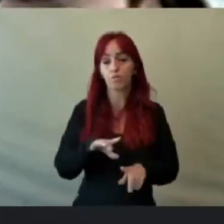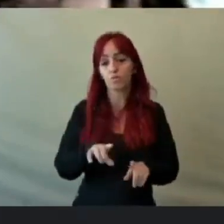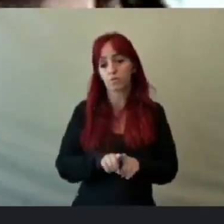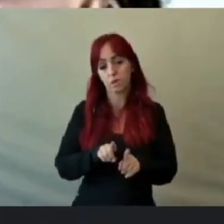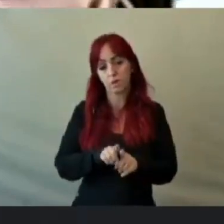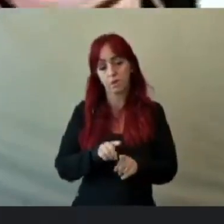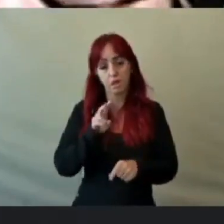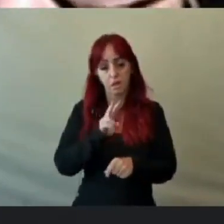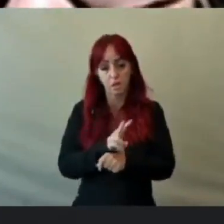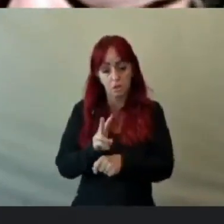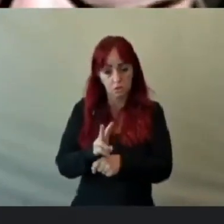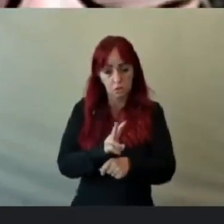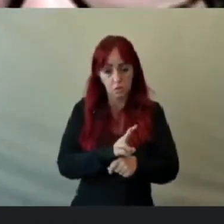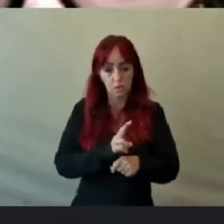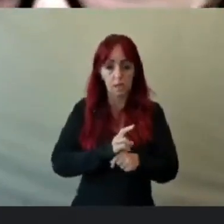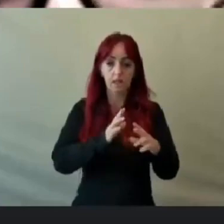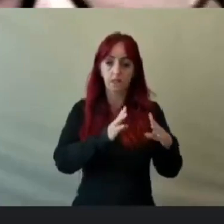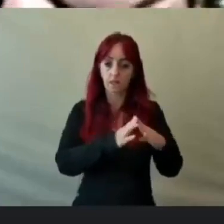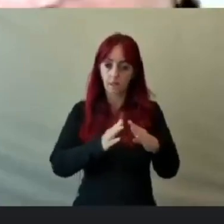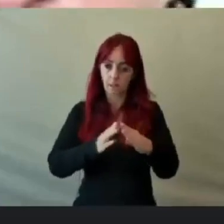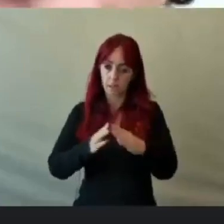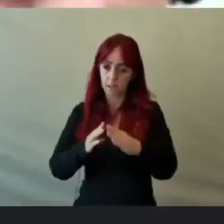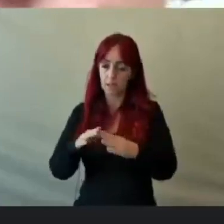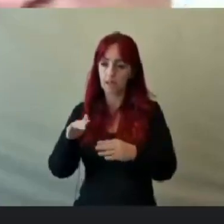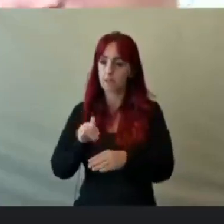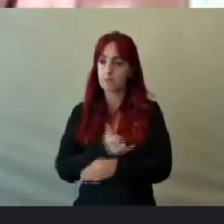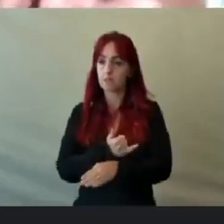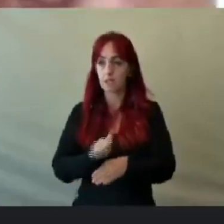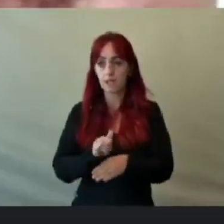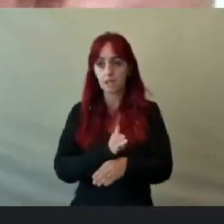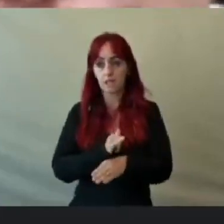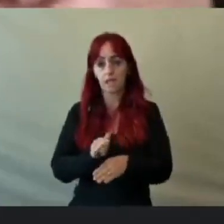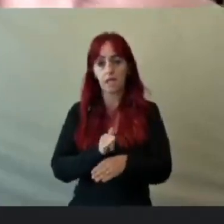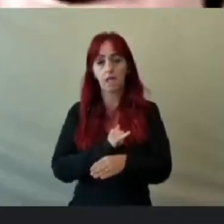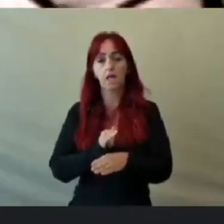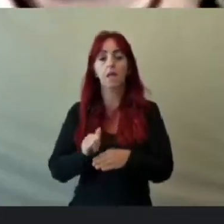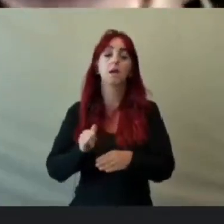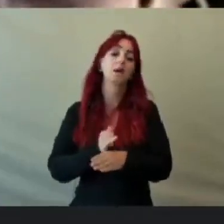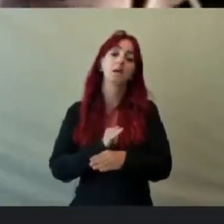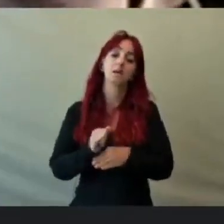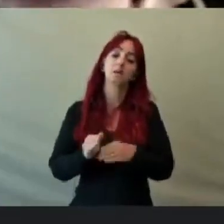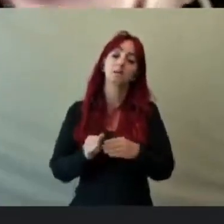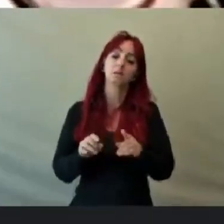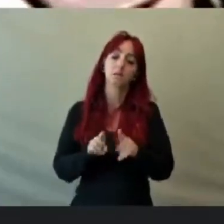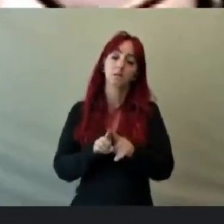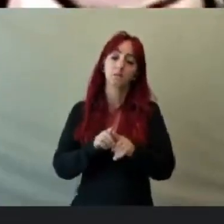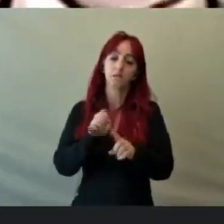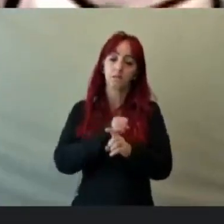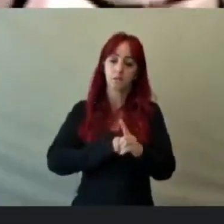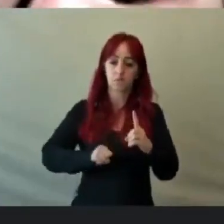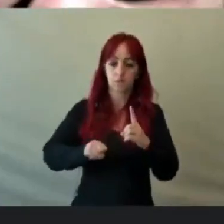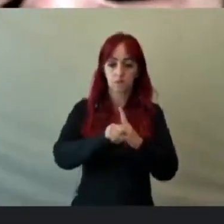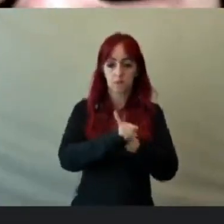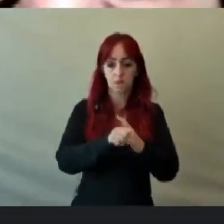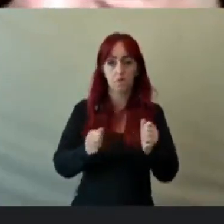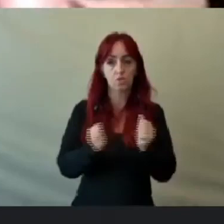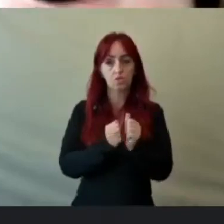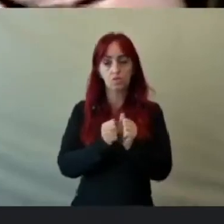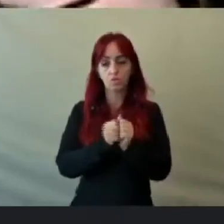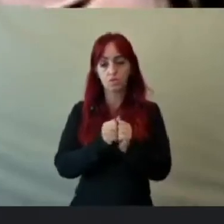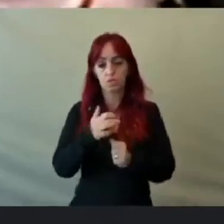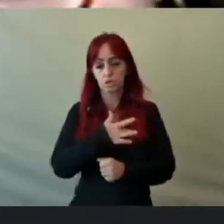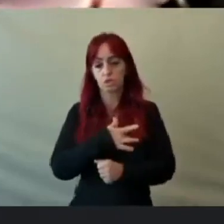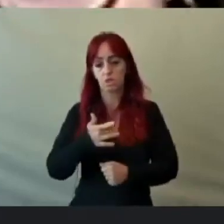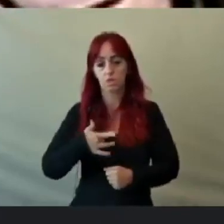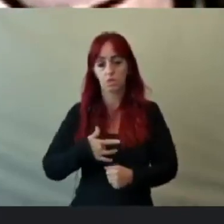e uma estratégia intersetorial né da assistência social com a política de saúde e é um programa que tem um